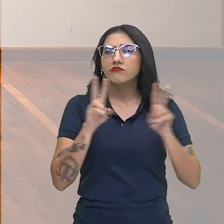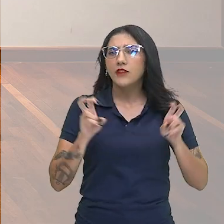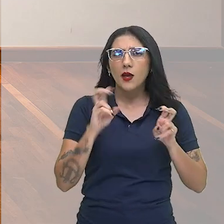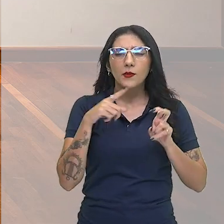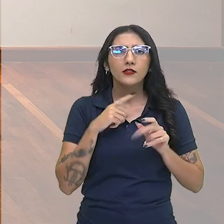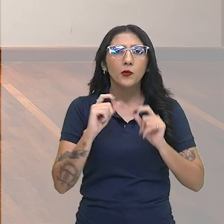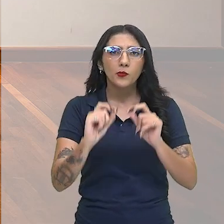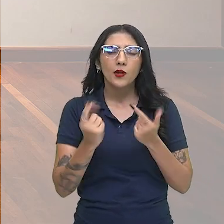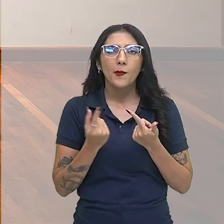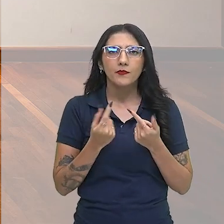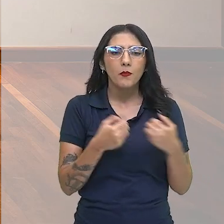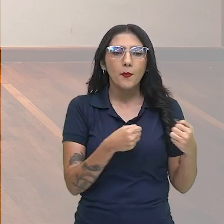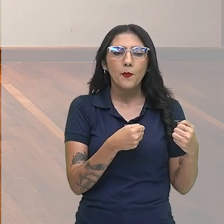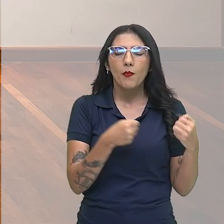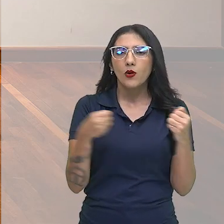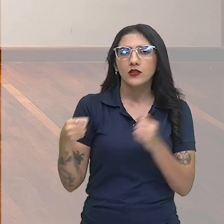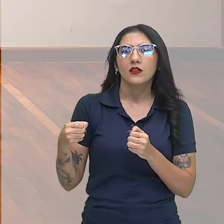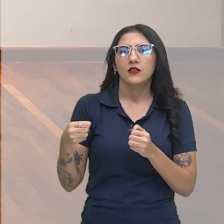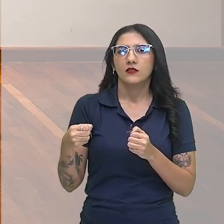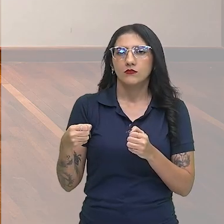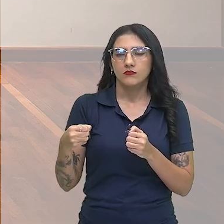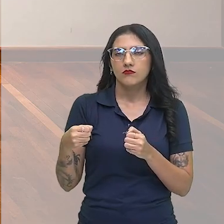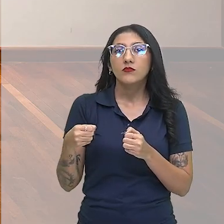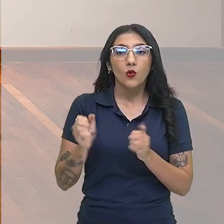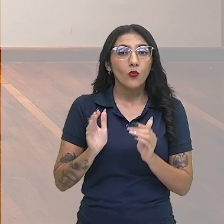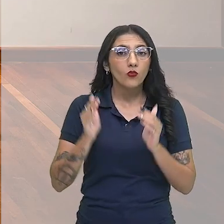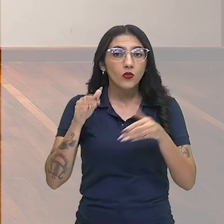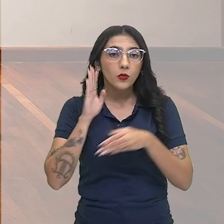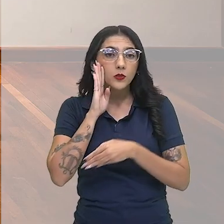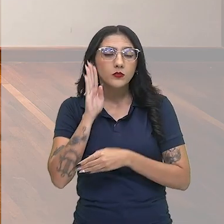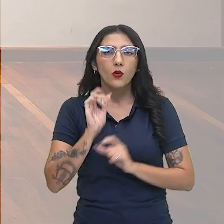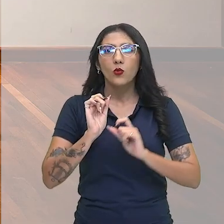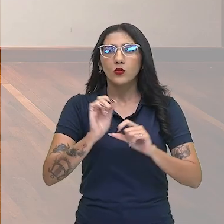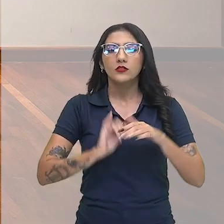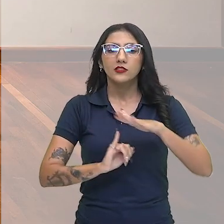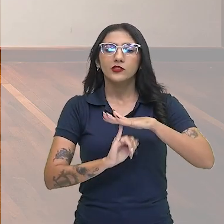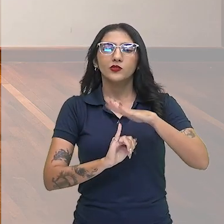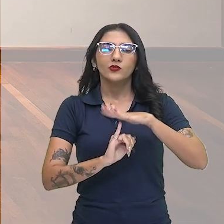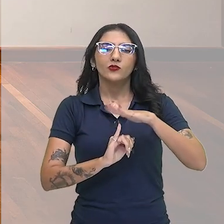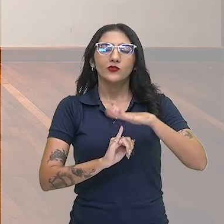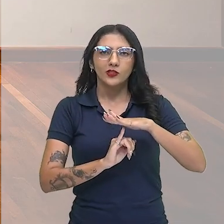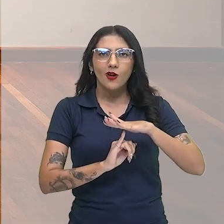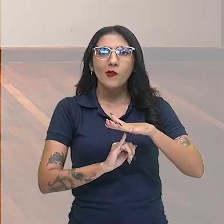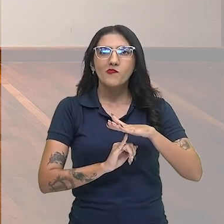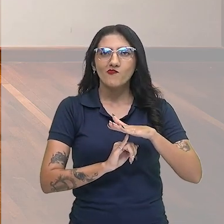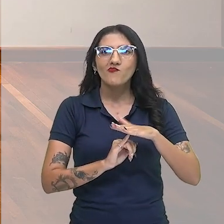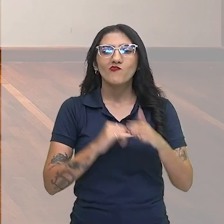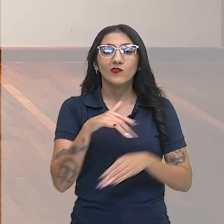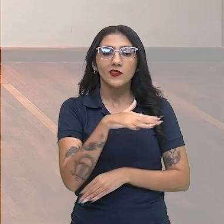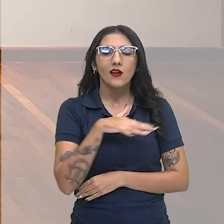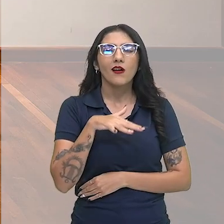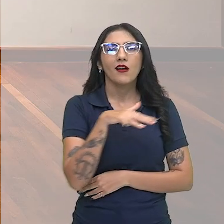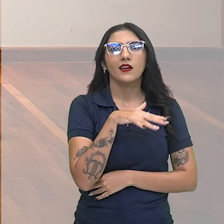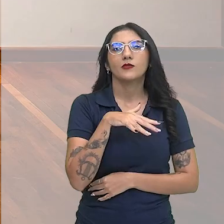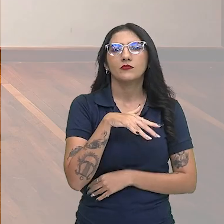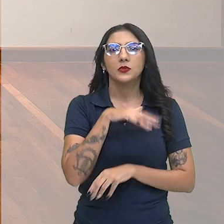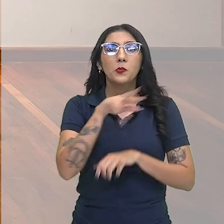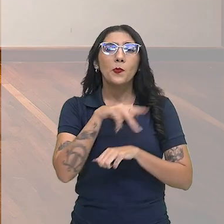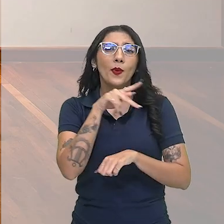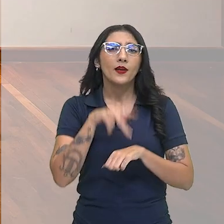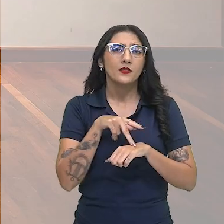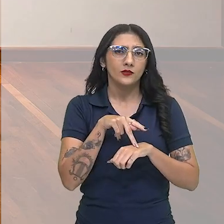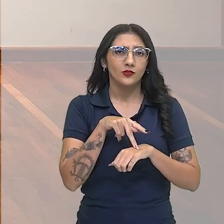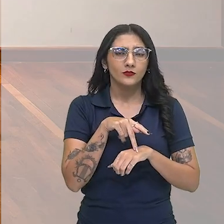relacionadas ao poder, né? Em especial, a instituição conhecida como Estado, né? E